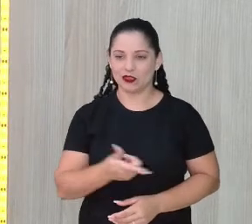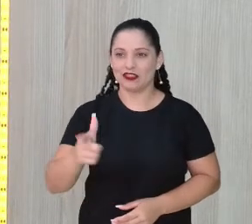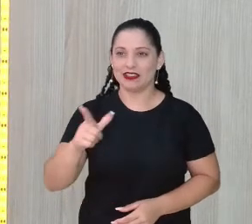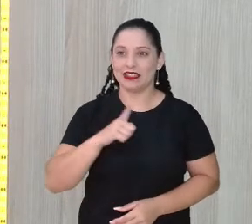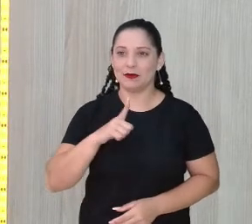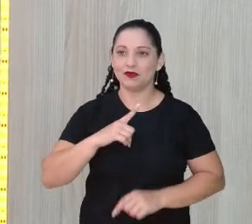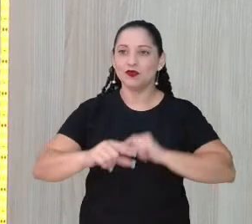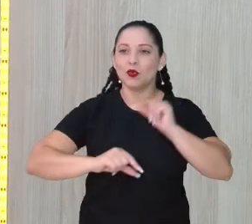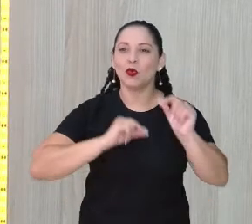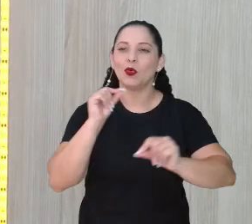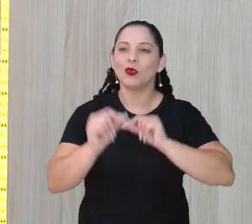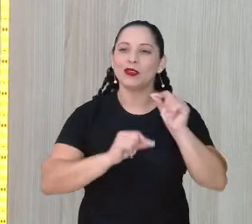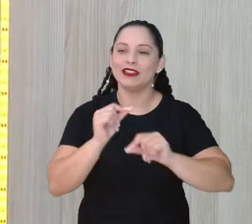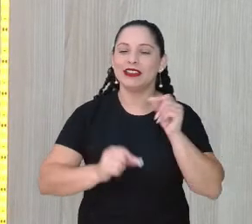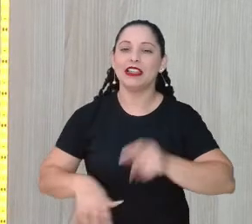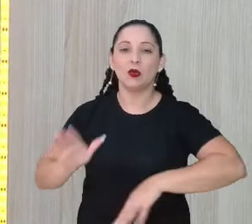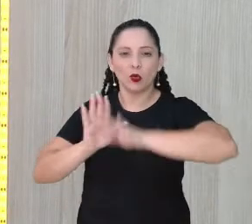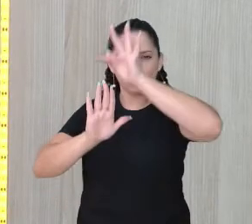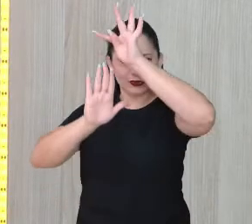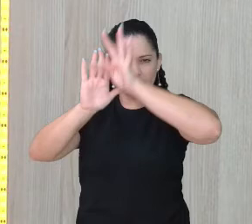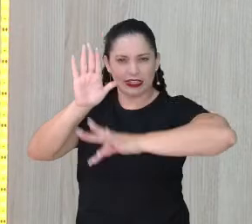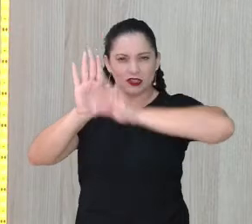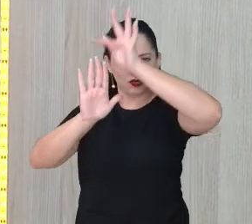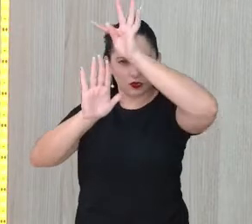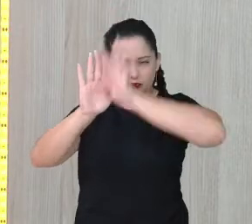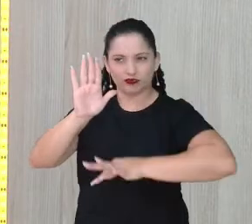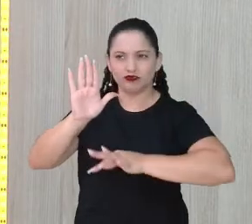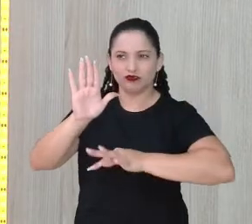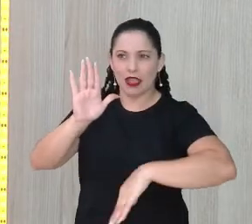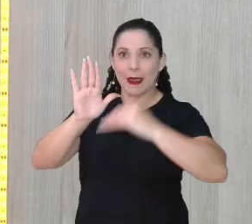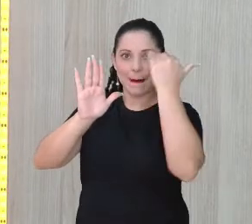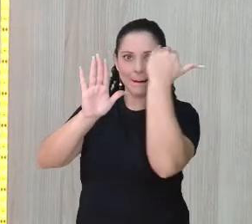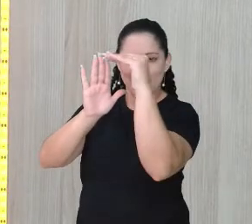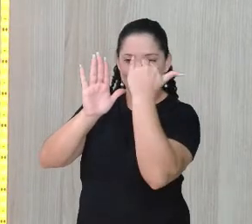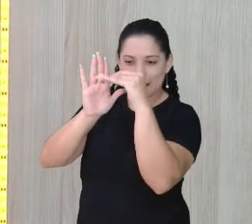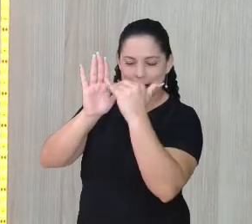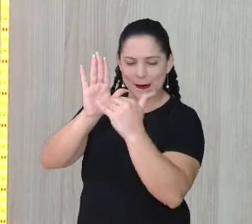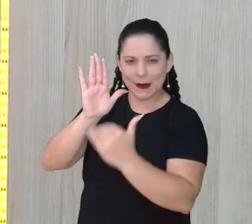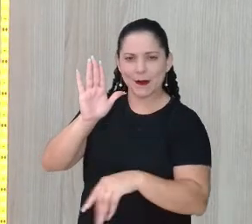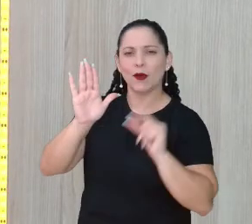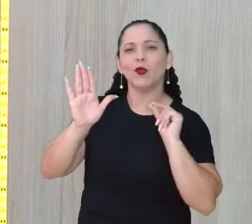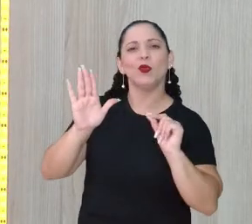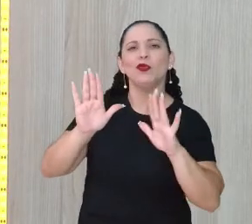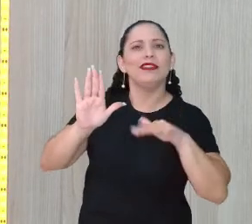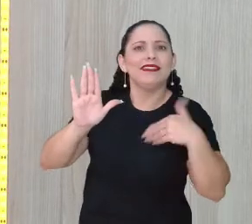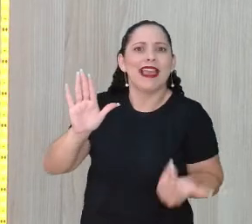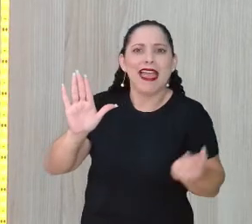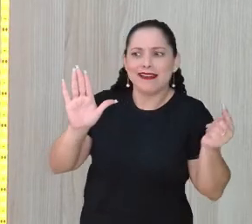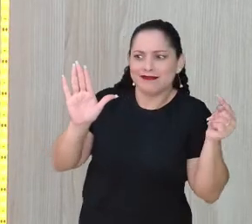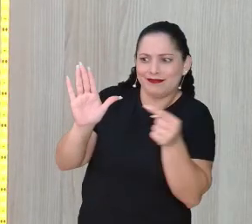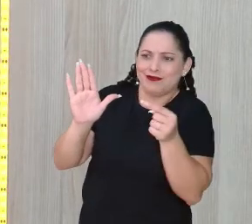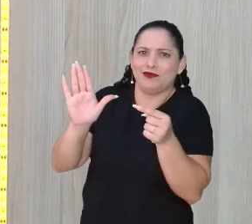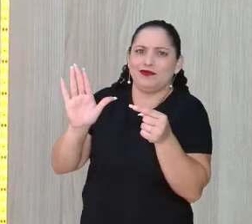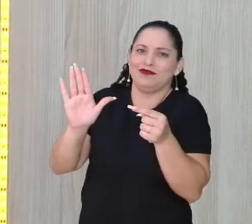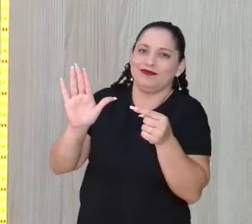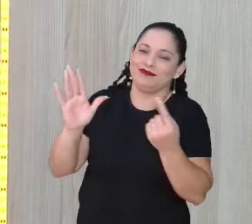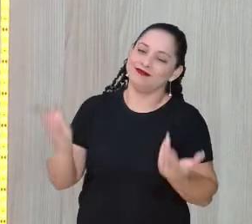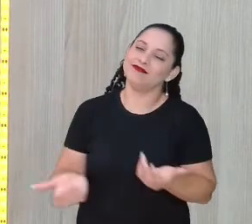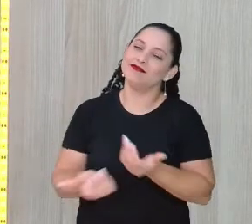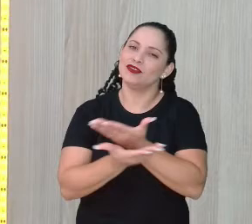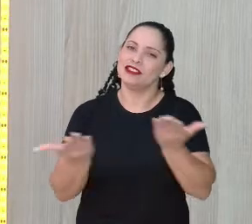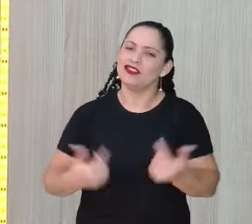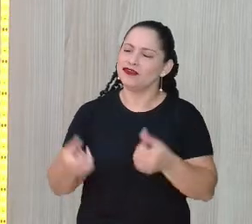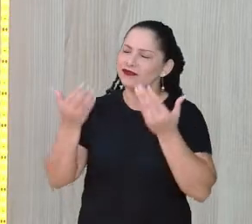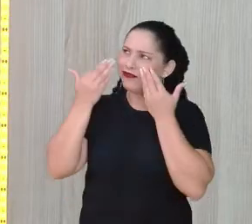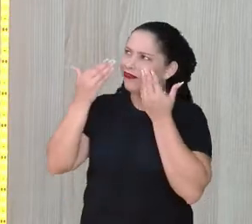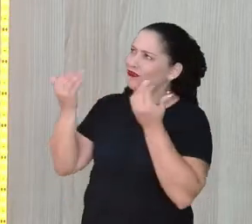um texto que se torna um hipertexto. Que é isso, professora professora Adriana, e aí vocês podem dizer, o que é